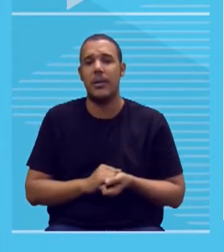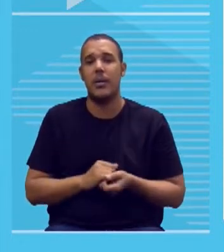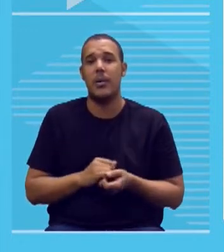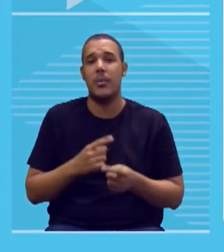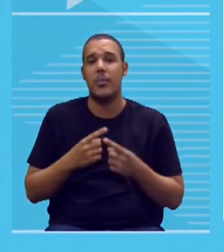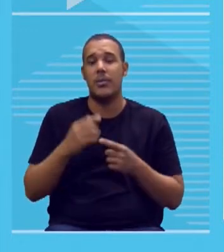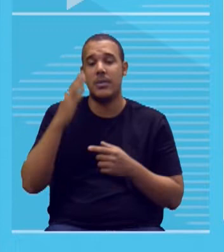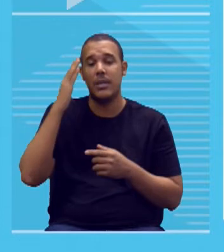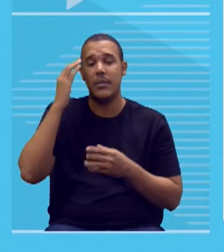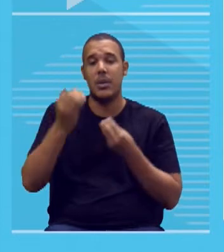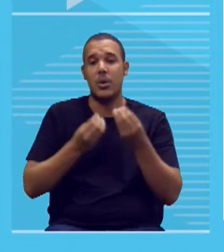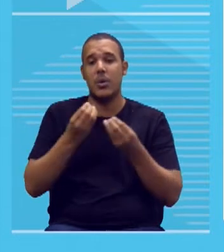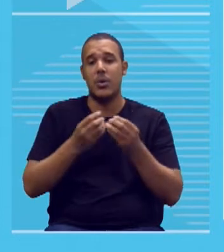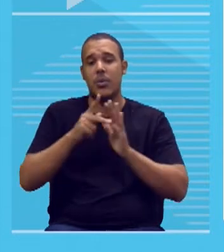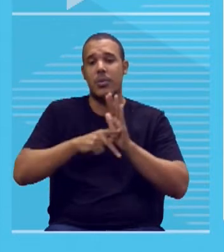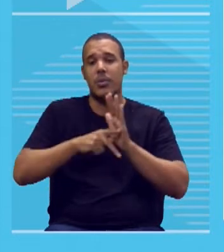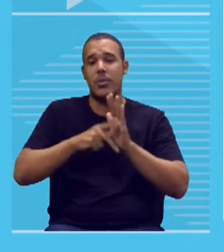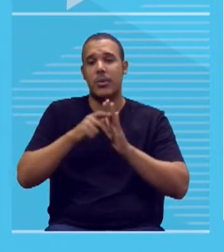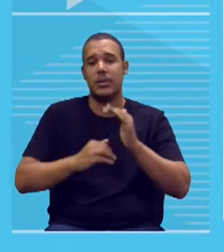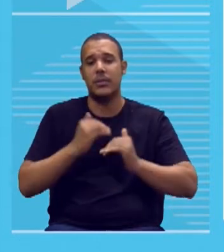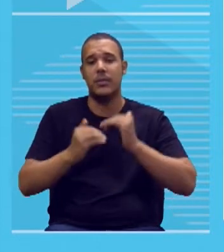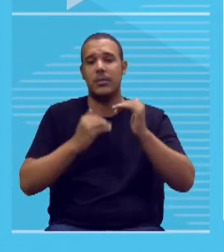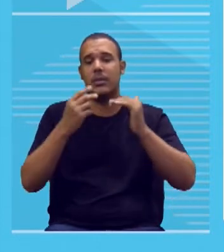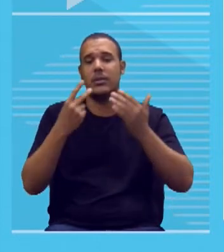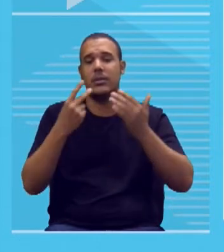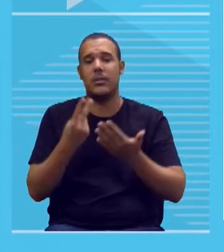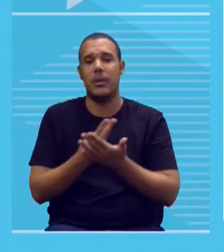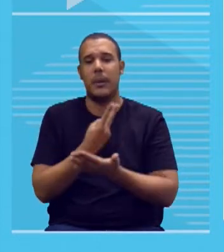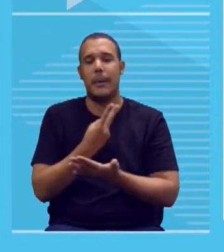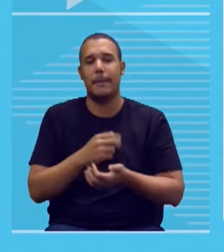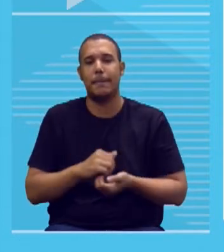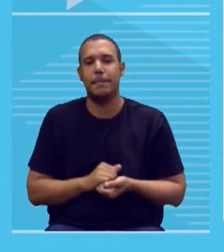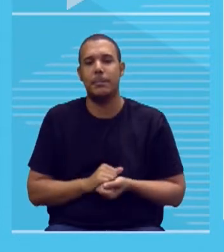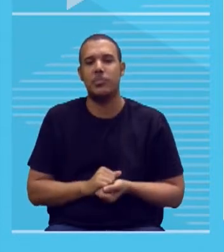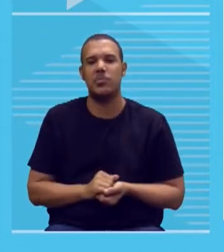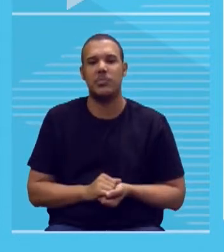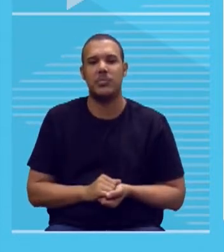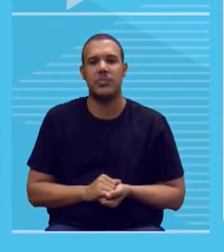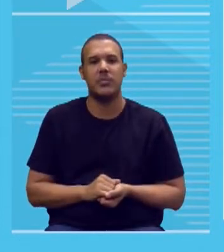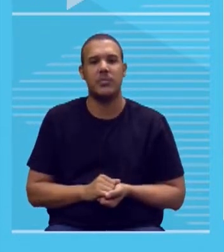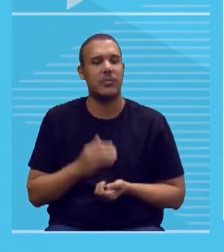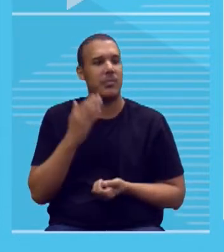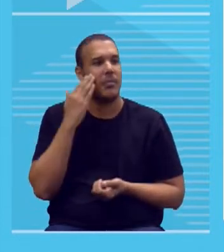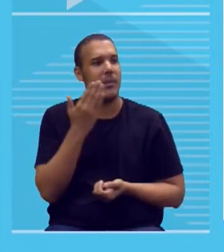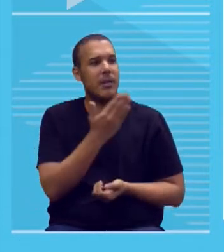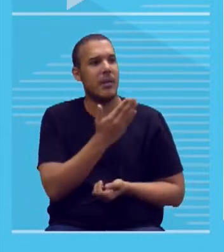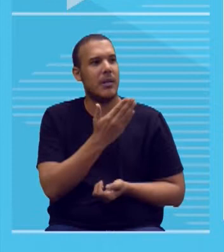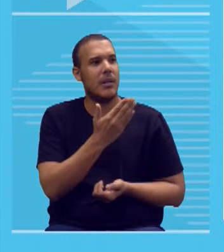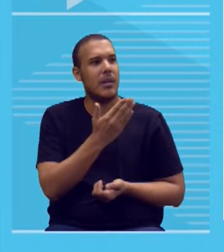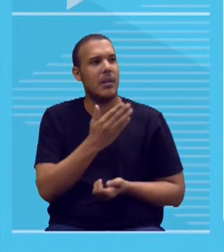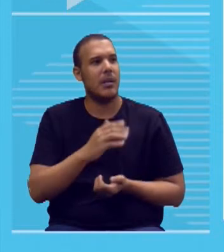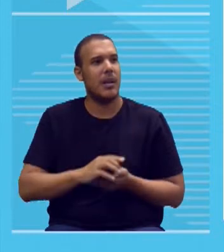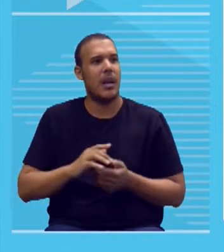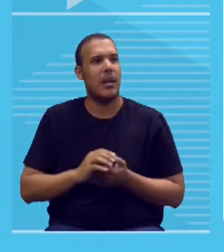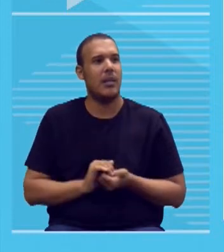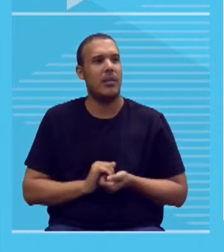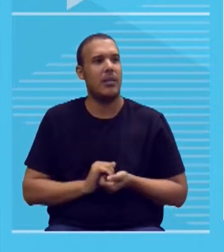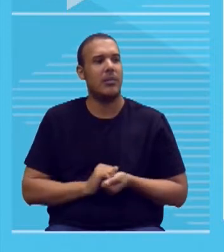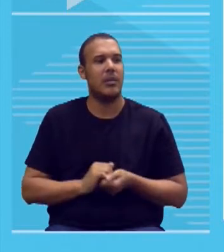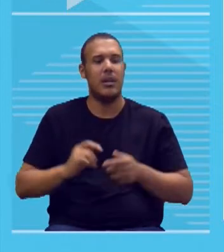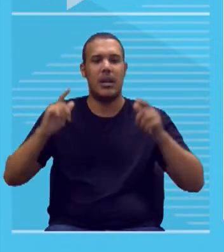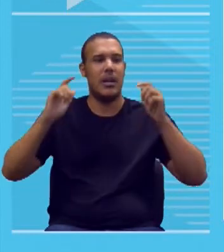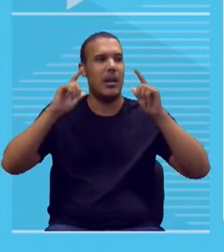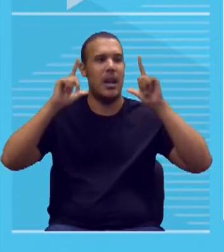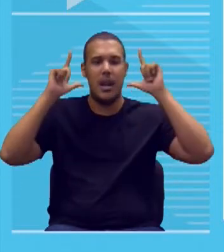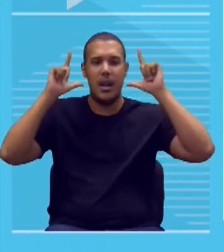o processo evolutivo ocorre e fica até mais embasado e cidadão jean-baptiste Pierre